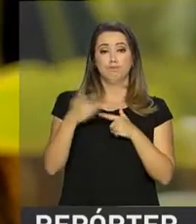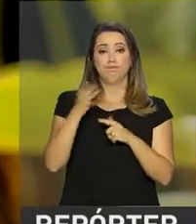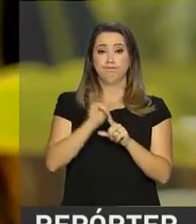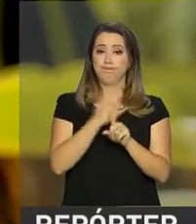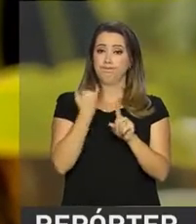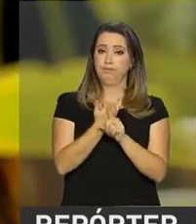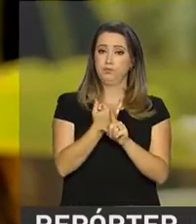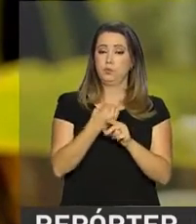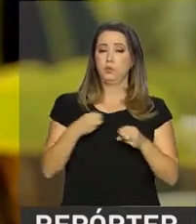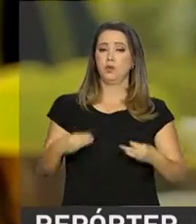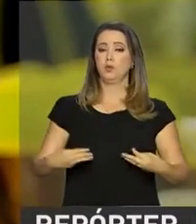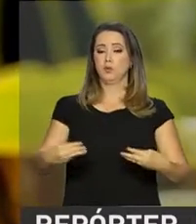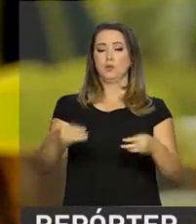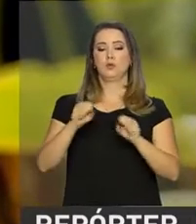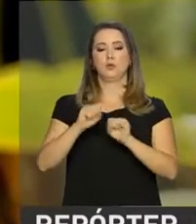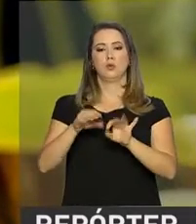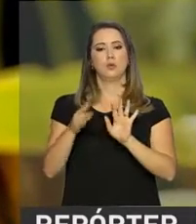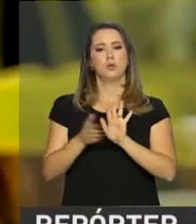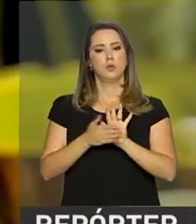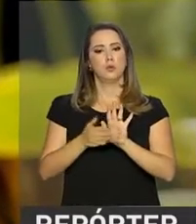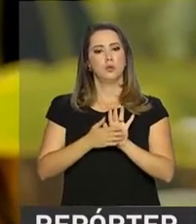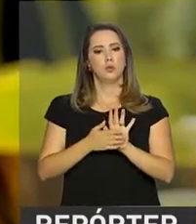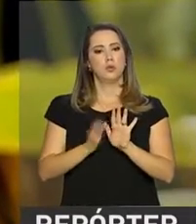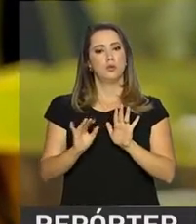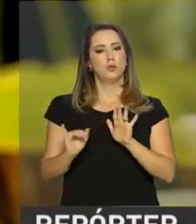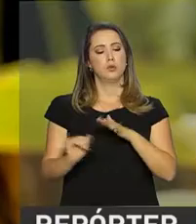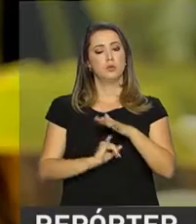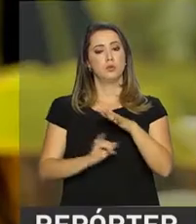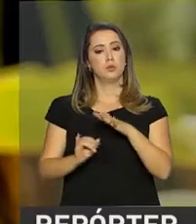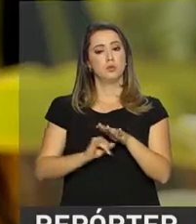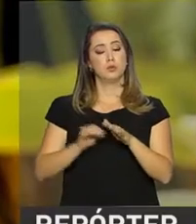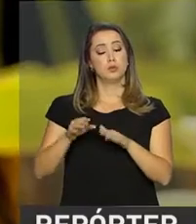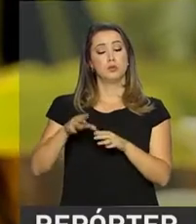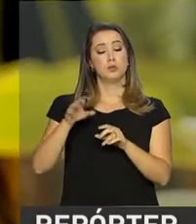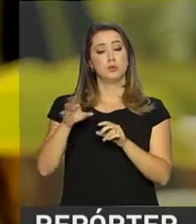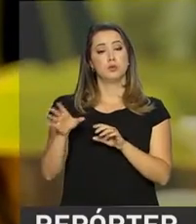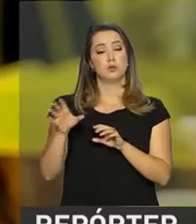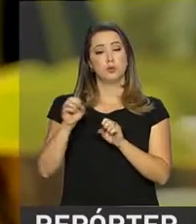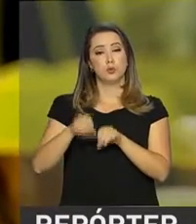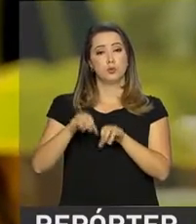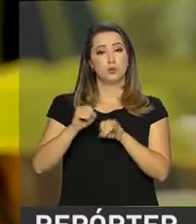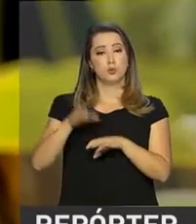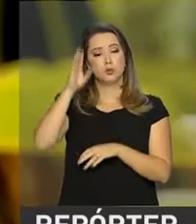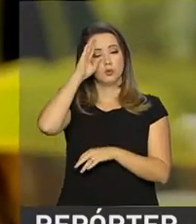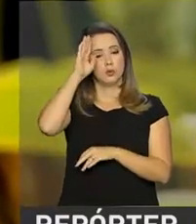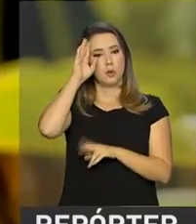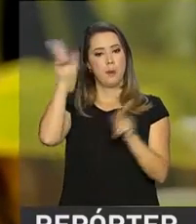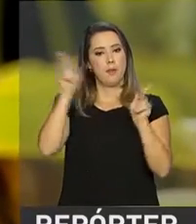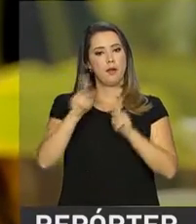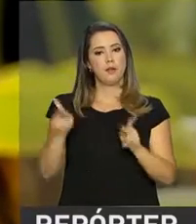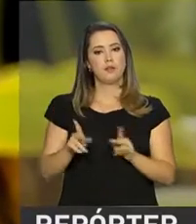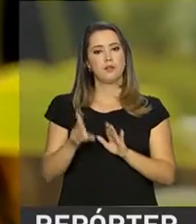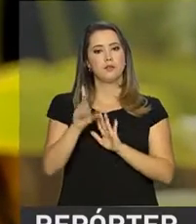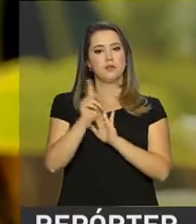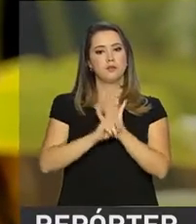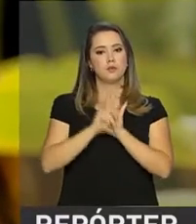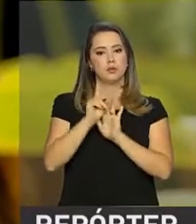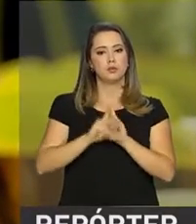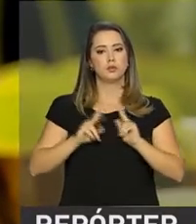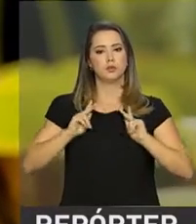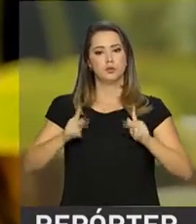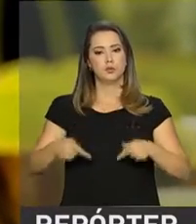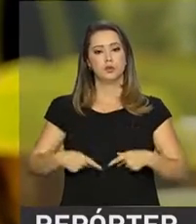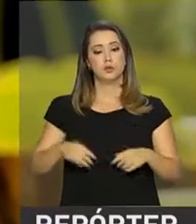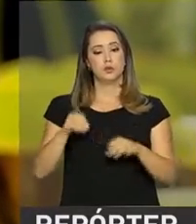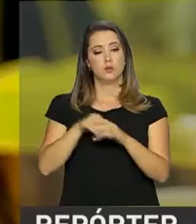propôs às instituições de ensino superior um pacto pela paz e de respeito aos direitos humanos no ambiente escolar